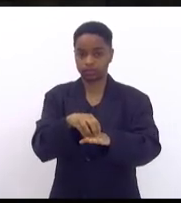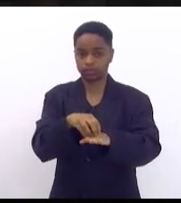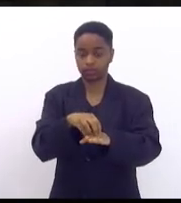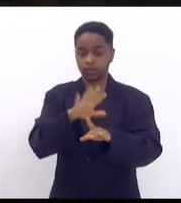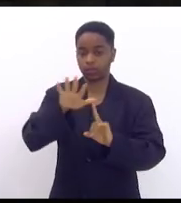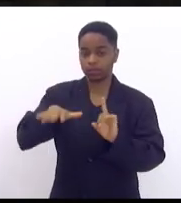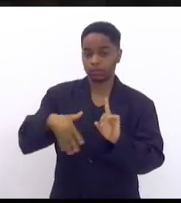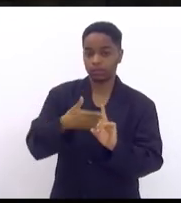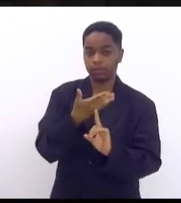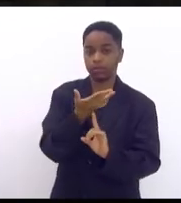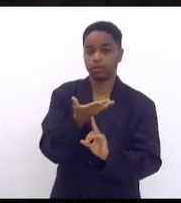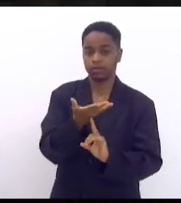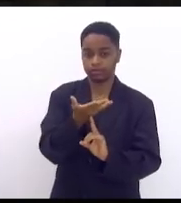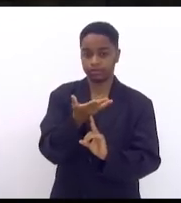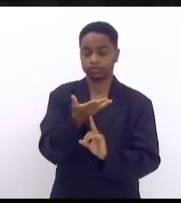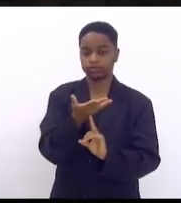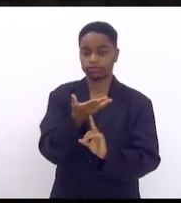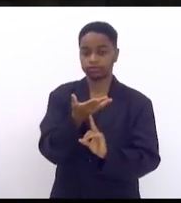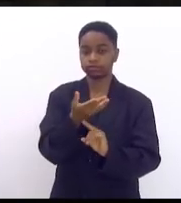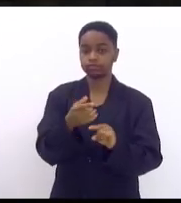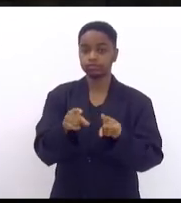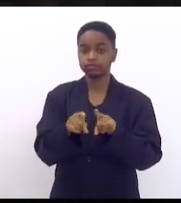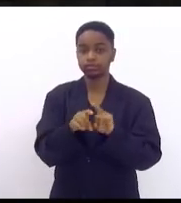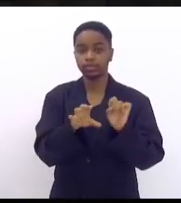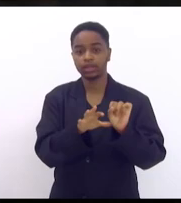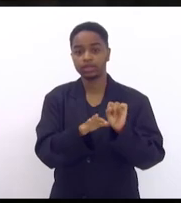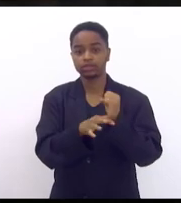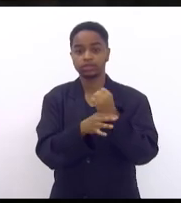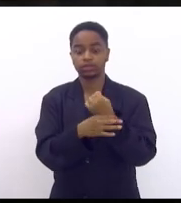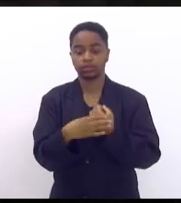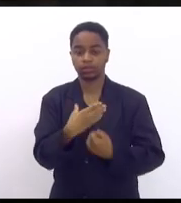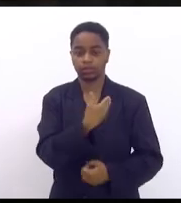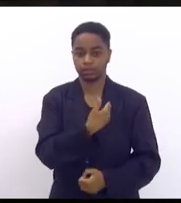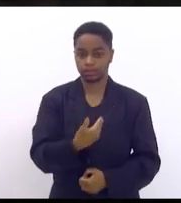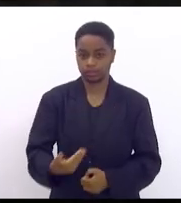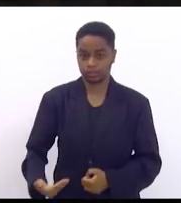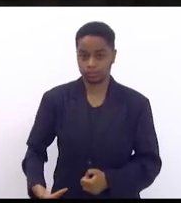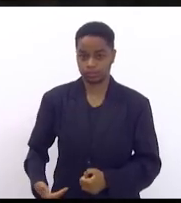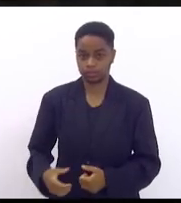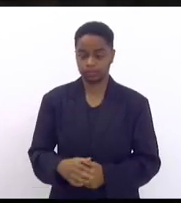meio ambiente, de segurança pública.